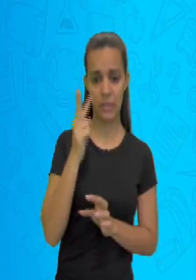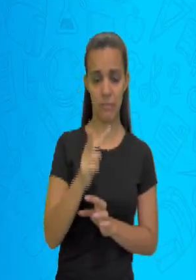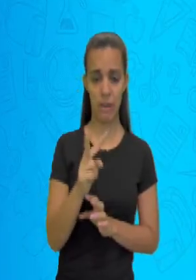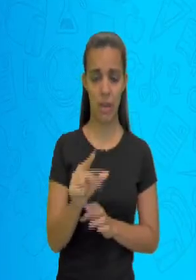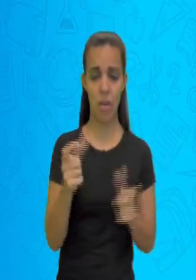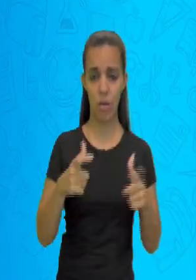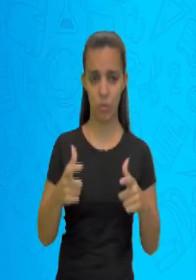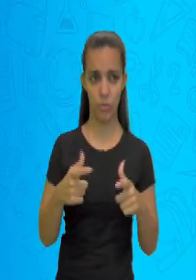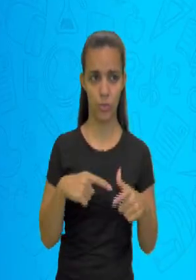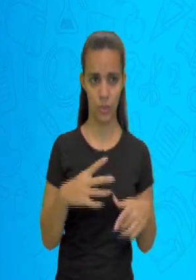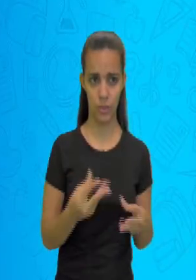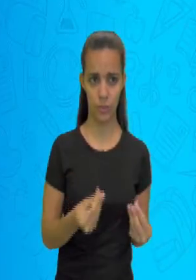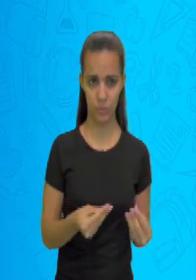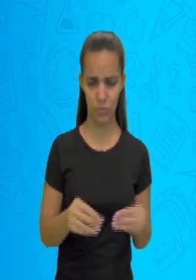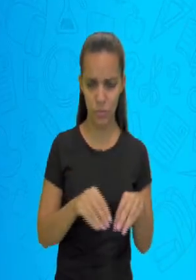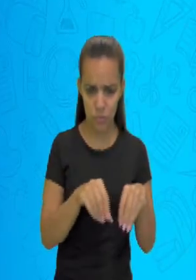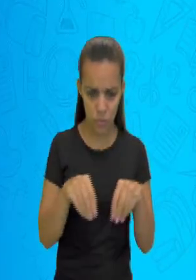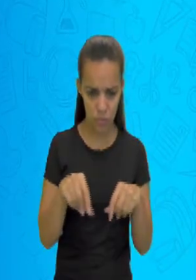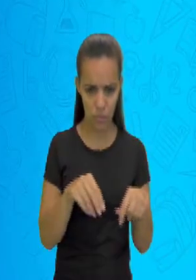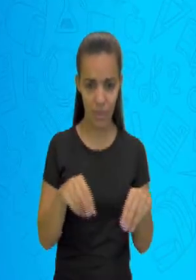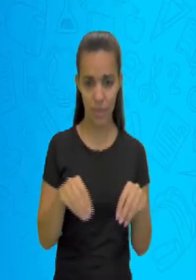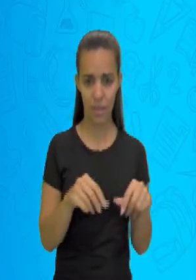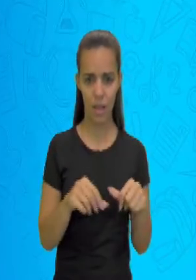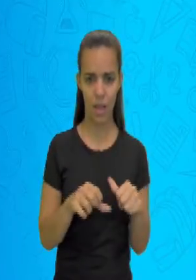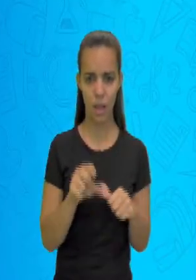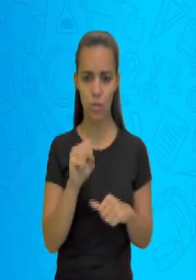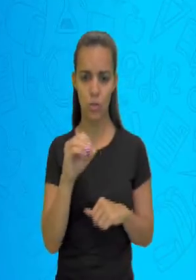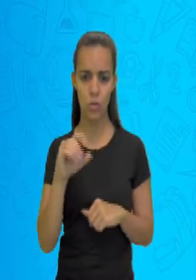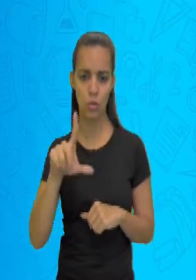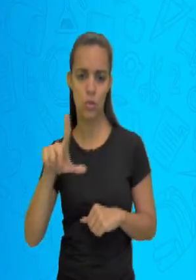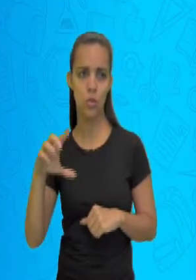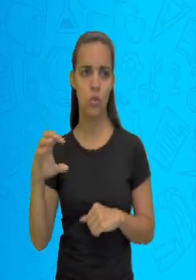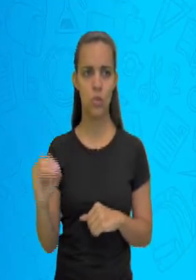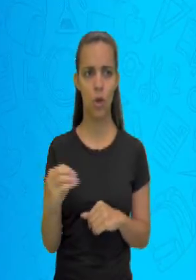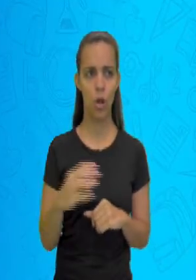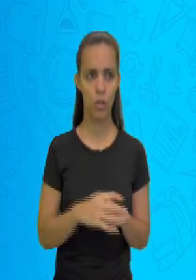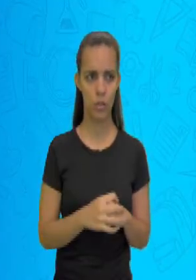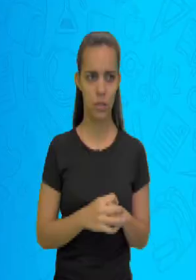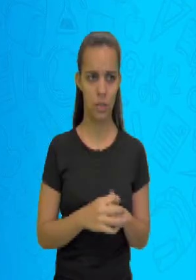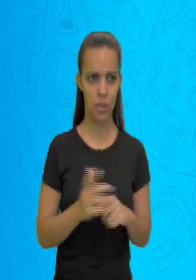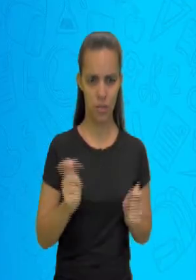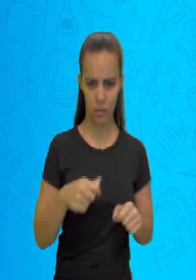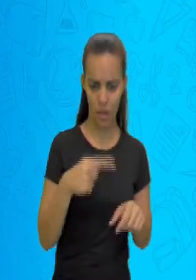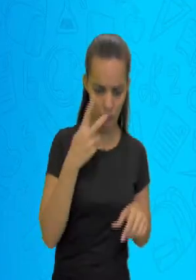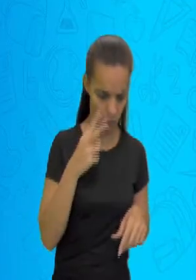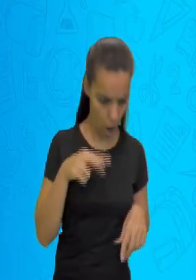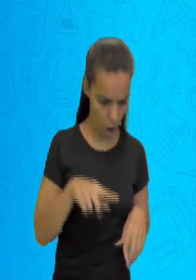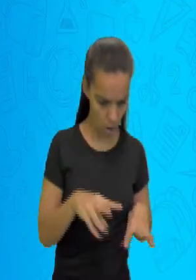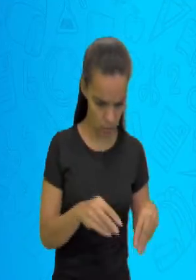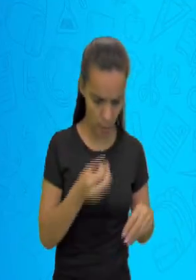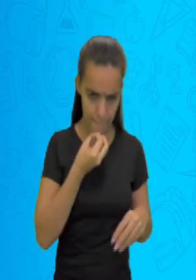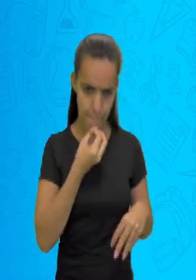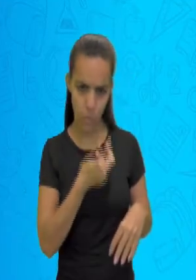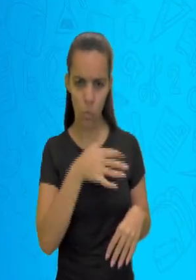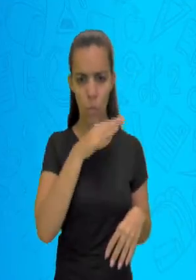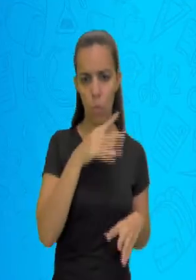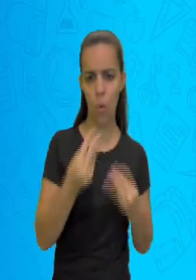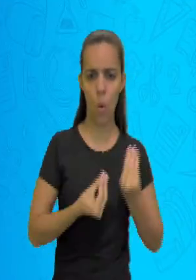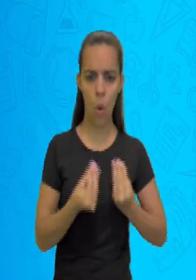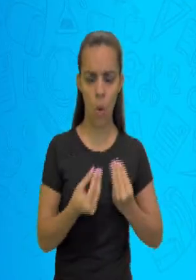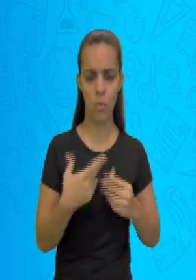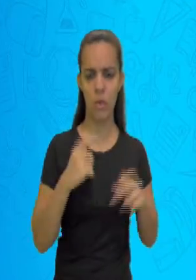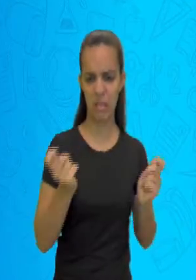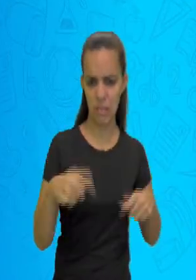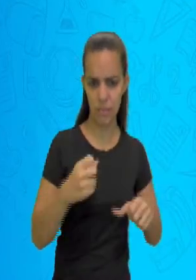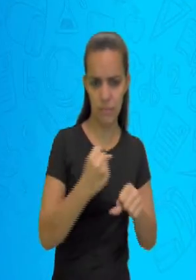tipo de solo. Por que eu preciso entender? O solo é onde a minha casa vai ser construída ou onde aquele prédio vai ser